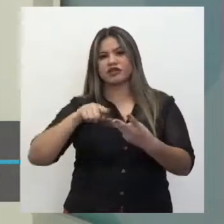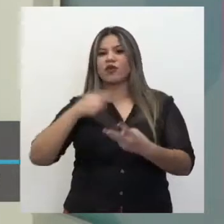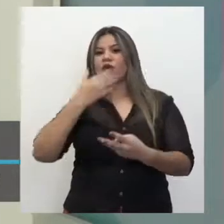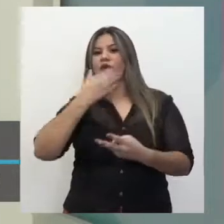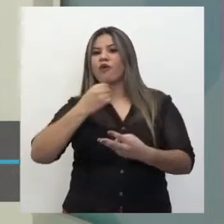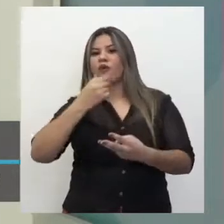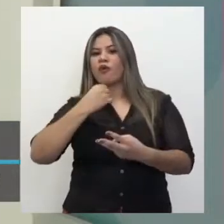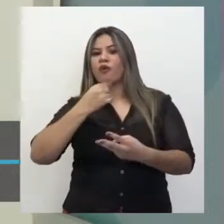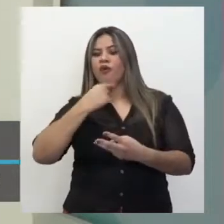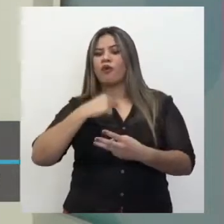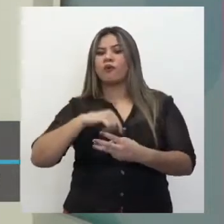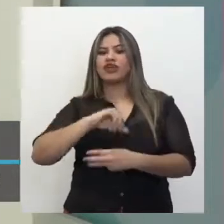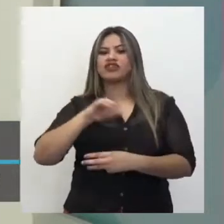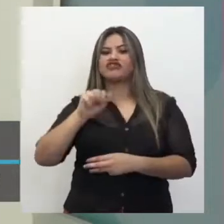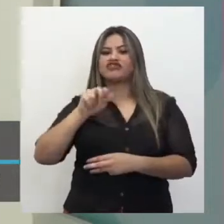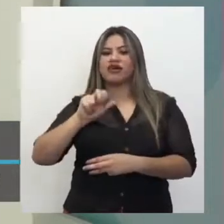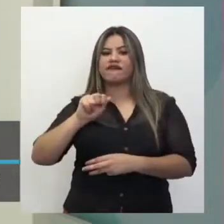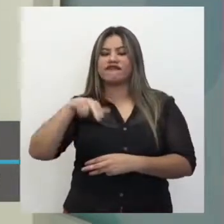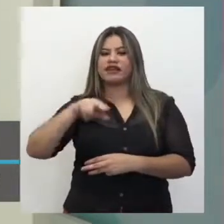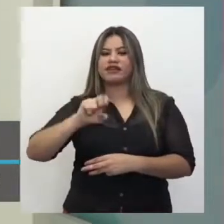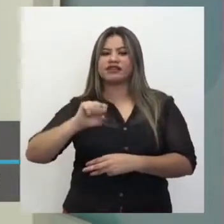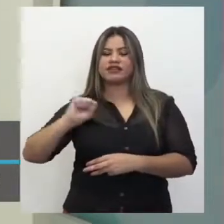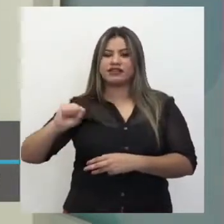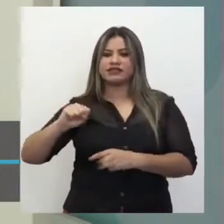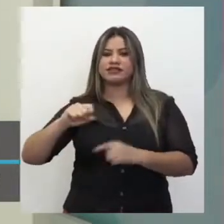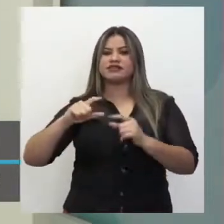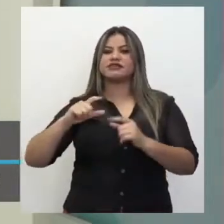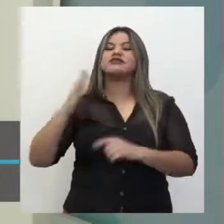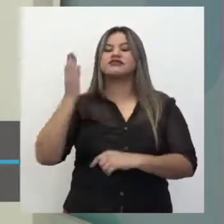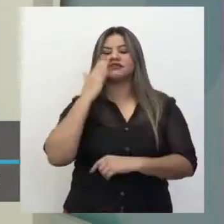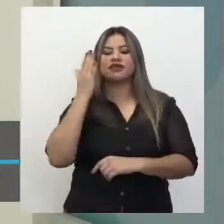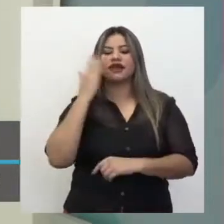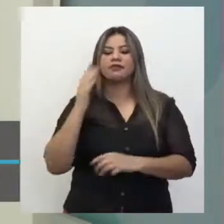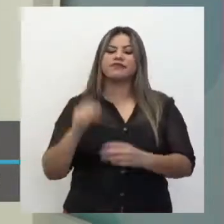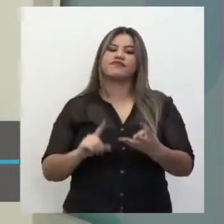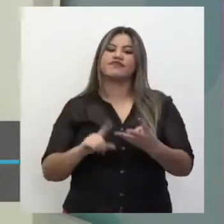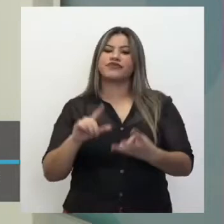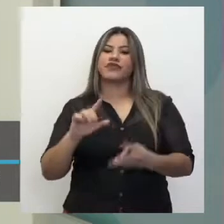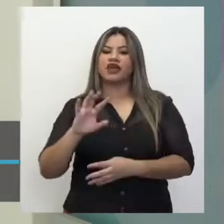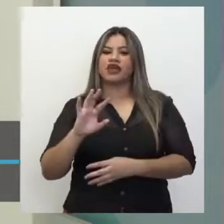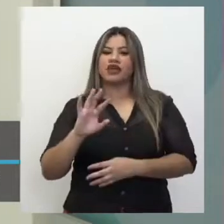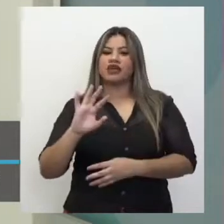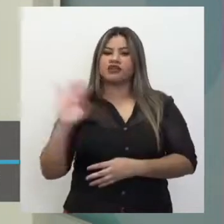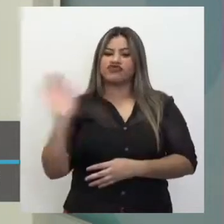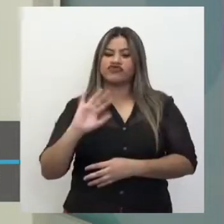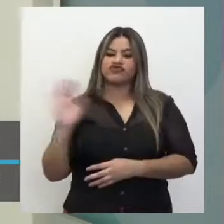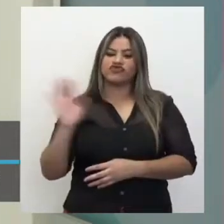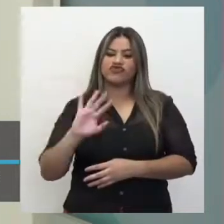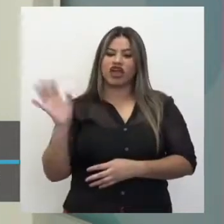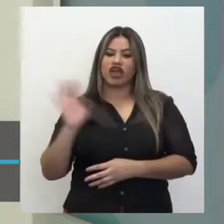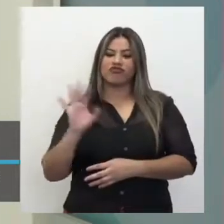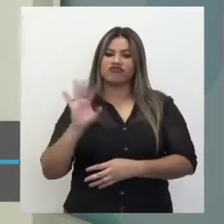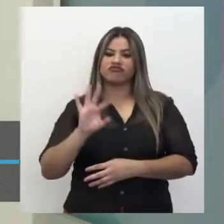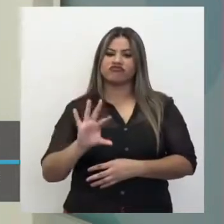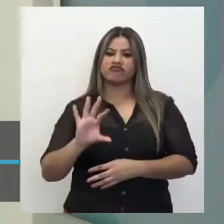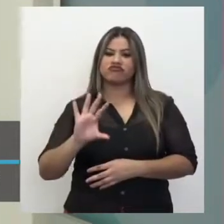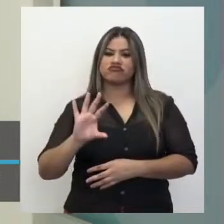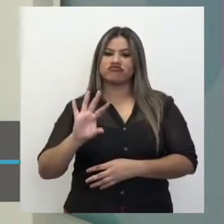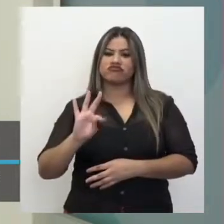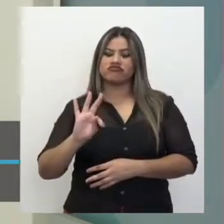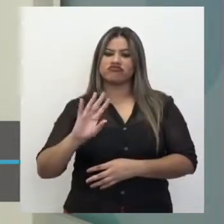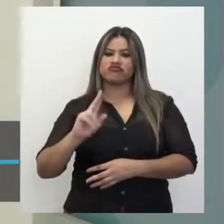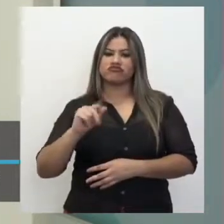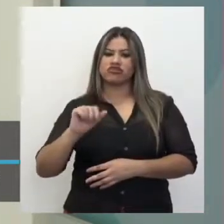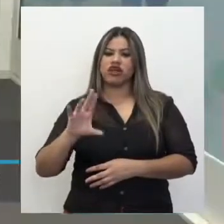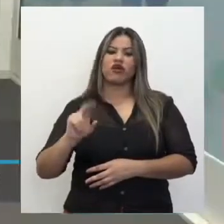Sabia Javanês também. O Tchau, da Lígia Bojunga. O Gato